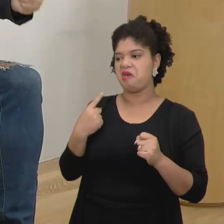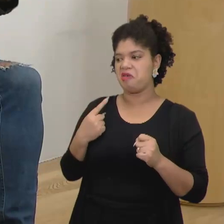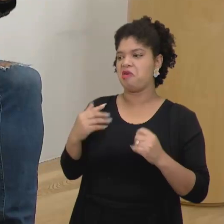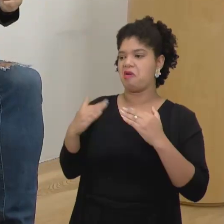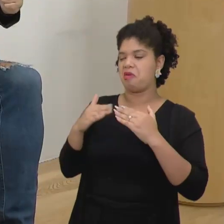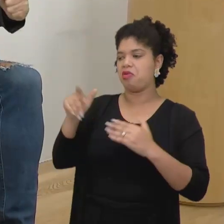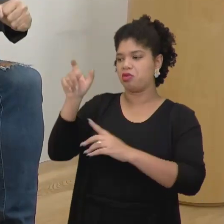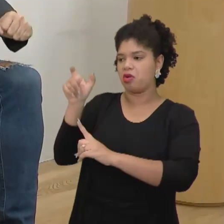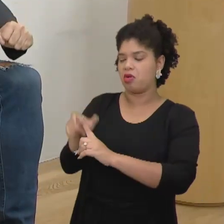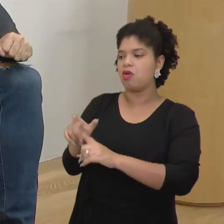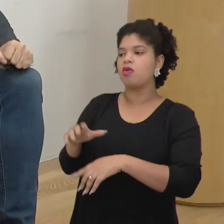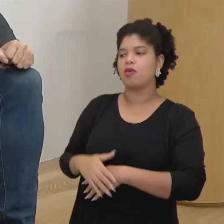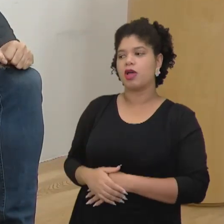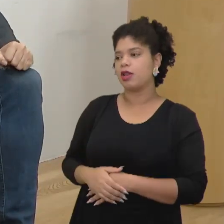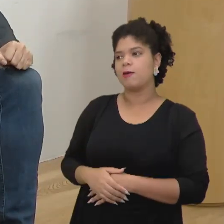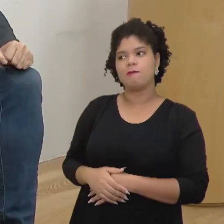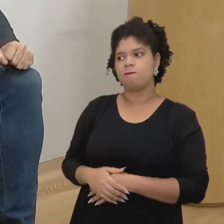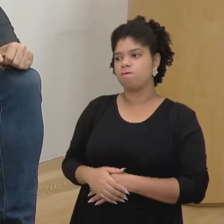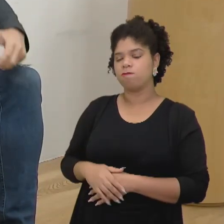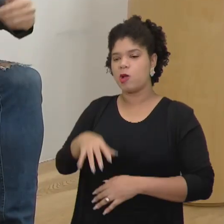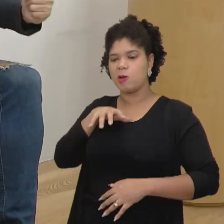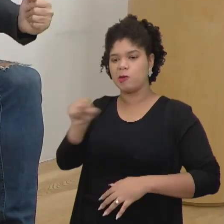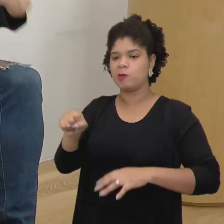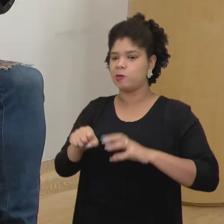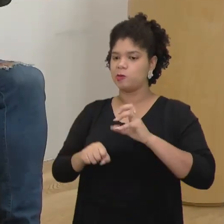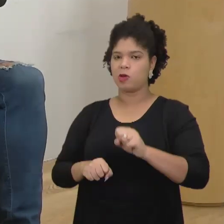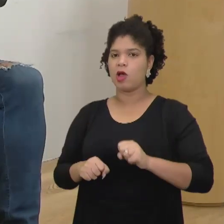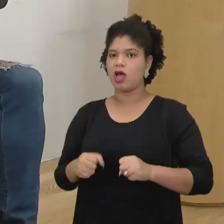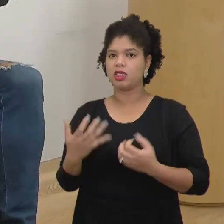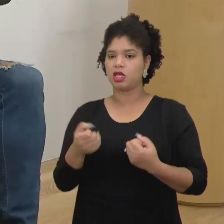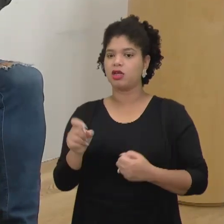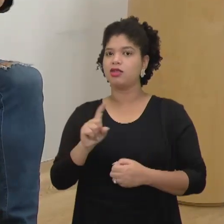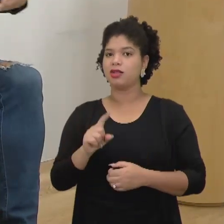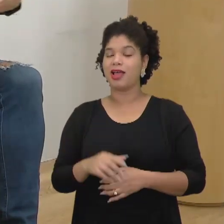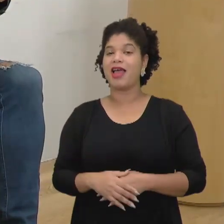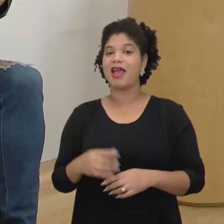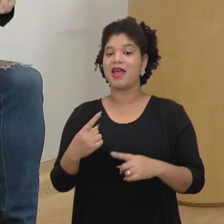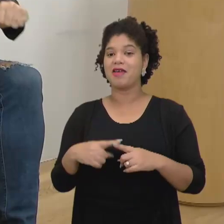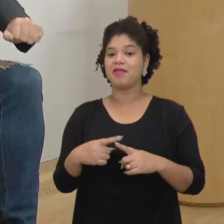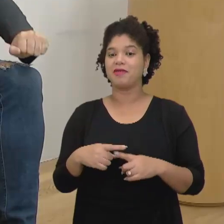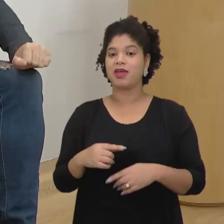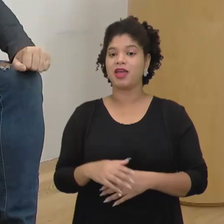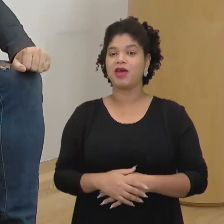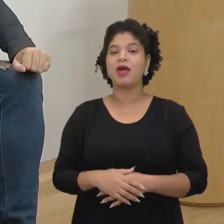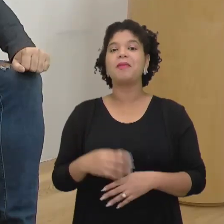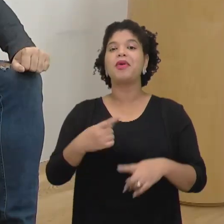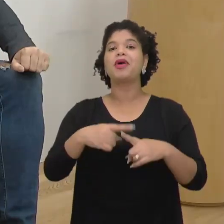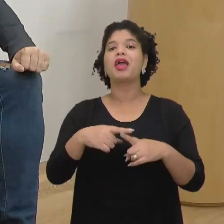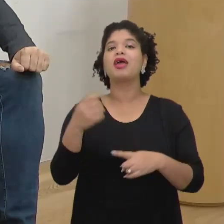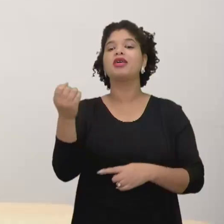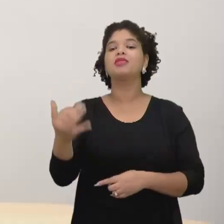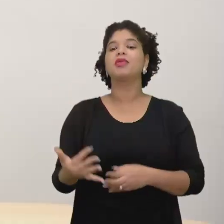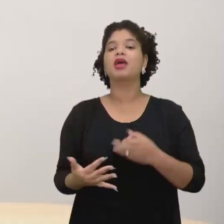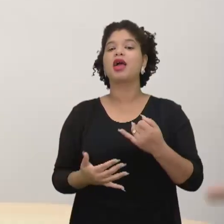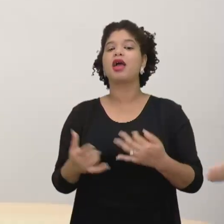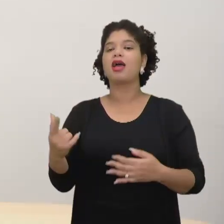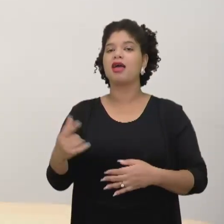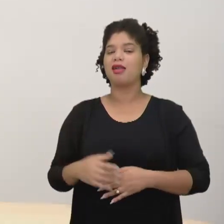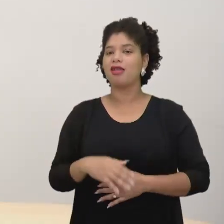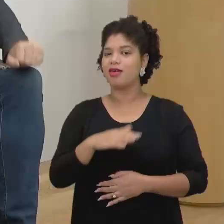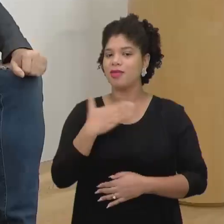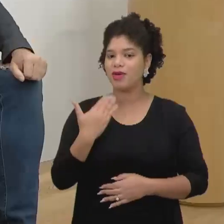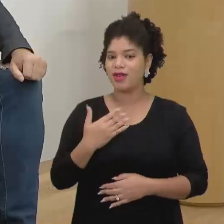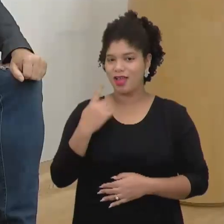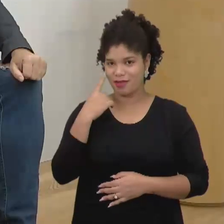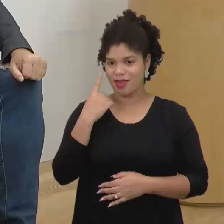mais e tirou do governo sul-africano uma justificativa até internacional de condená-lo à morte. Então, eu estou fazendo